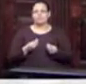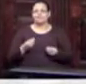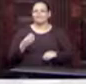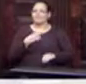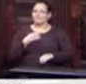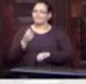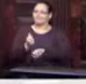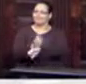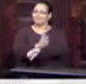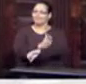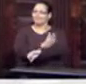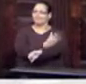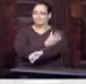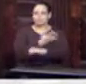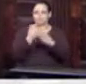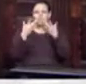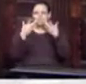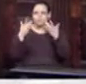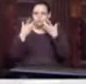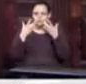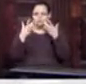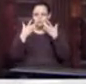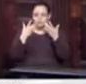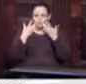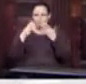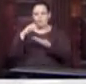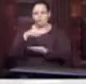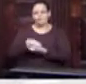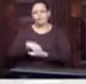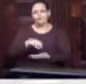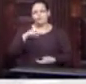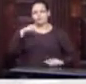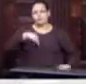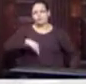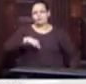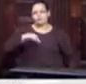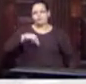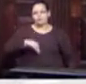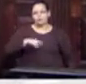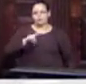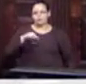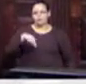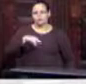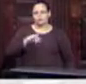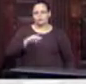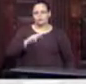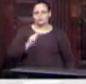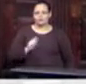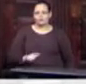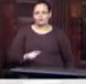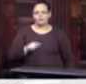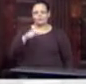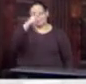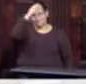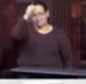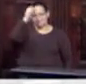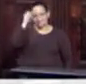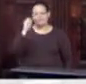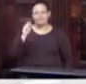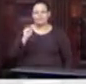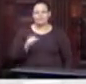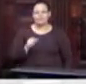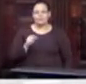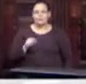comovente. E o Teatro Municipal foi excluído daquele desvario